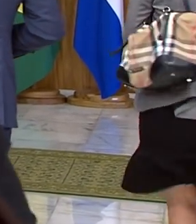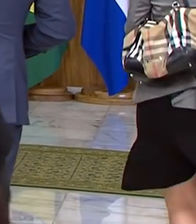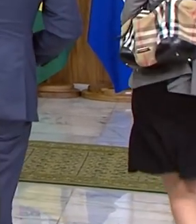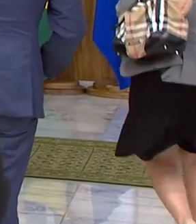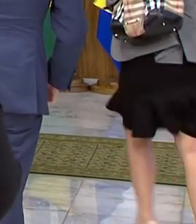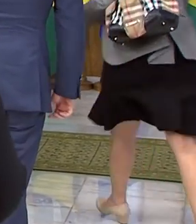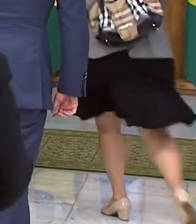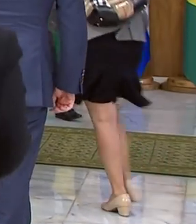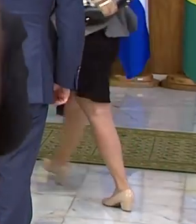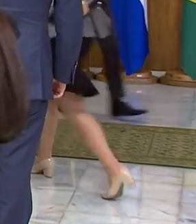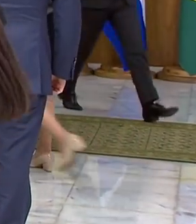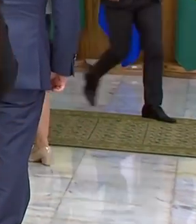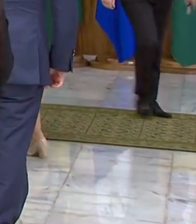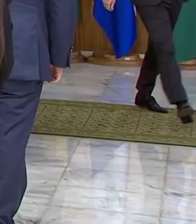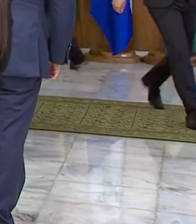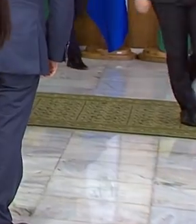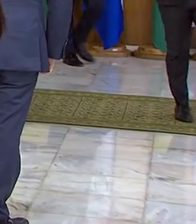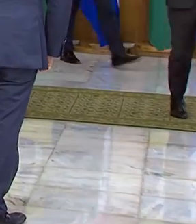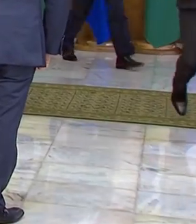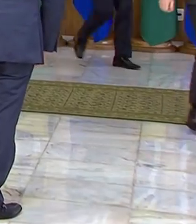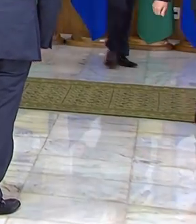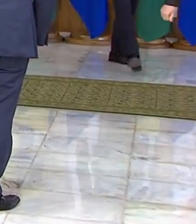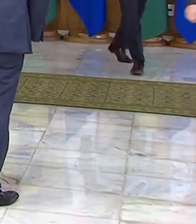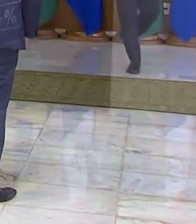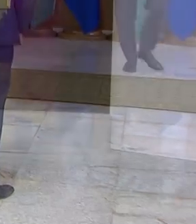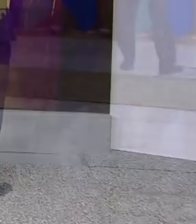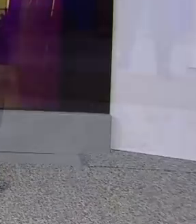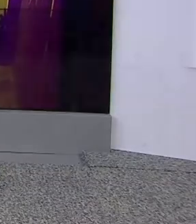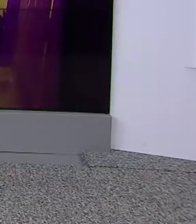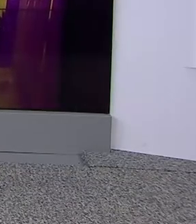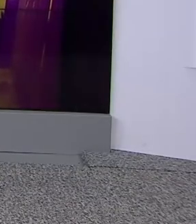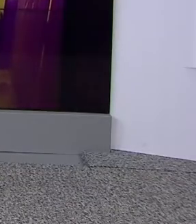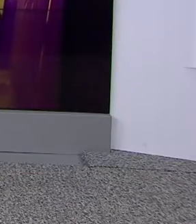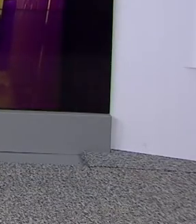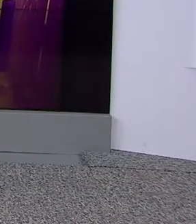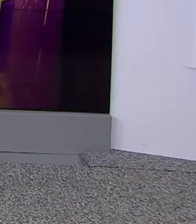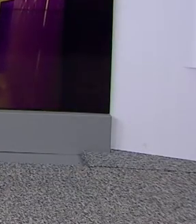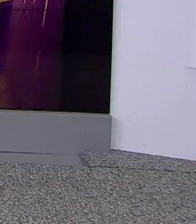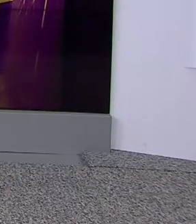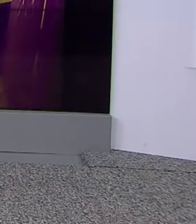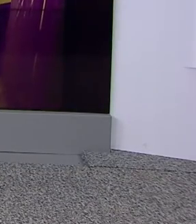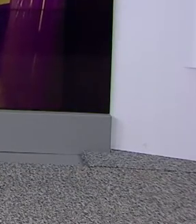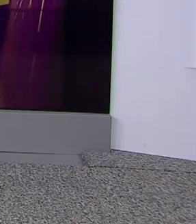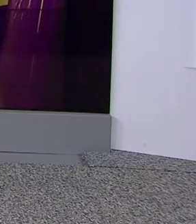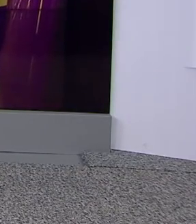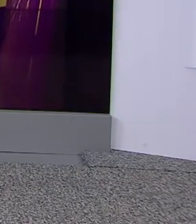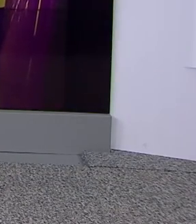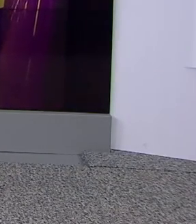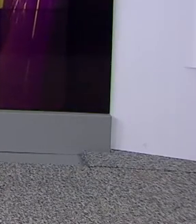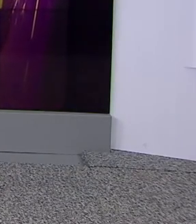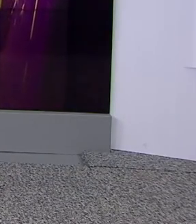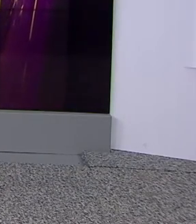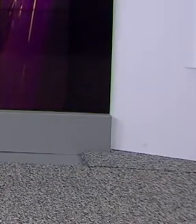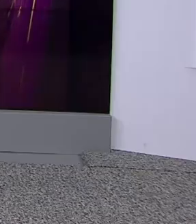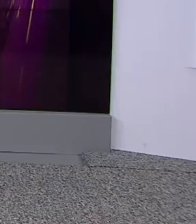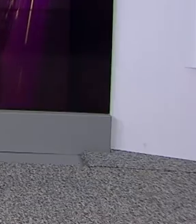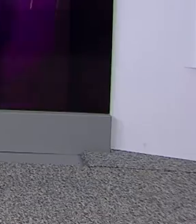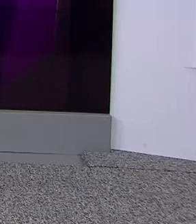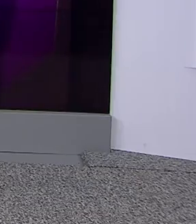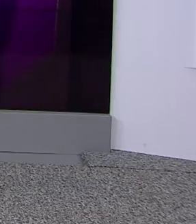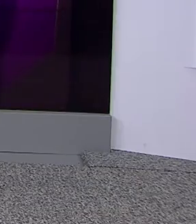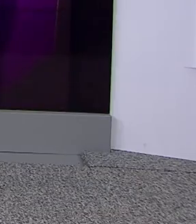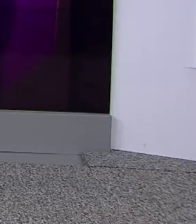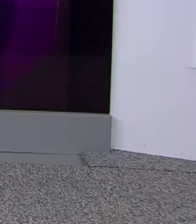Nós acompanhamos a declaração à imprensa dos presidentes Jair Bolsonaro, do Brasil, e do presidente Mário